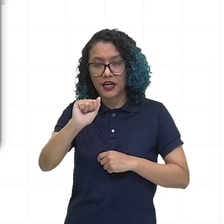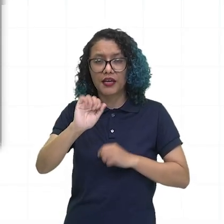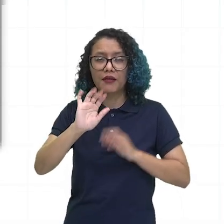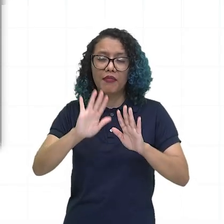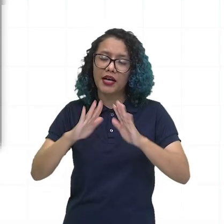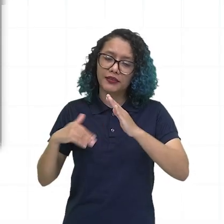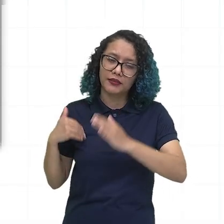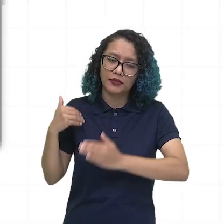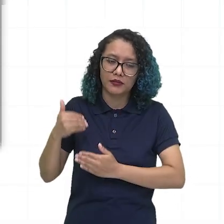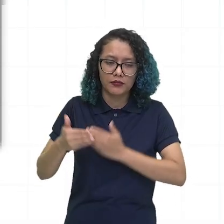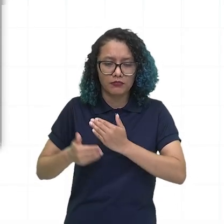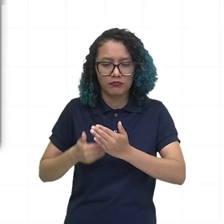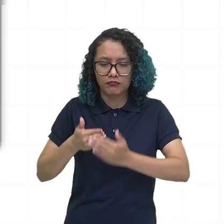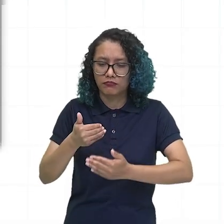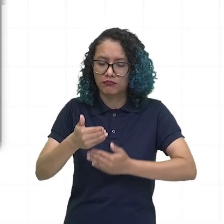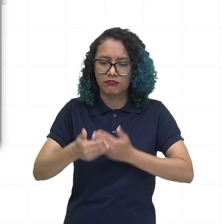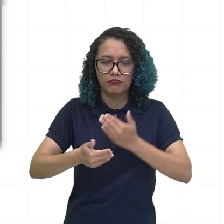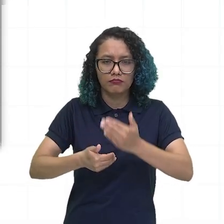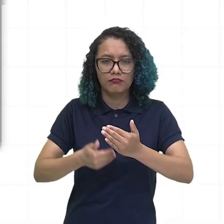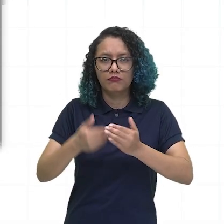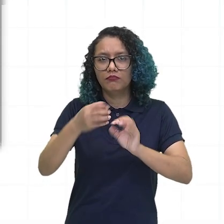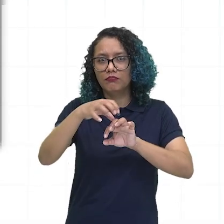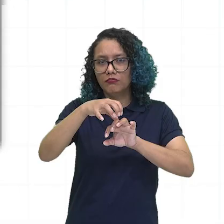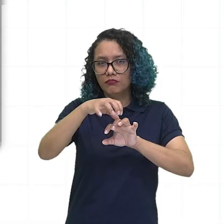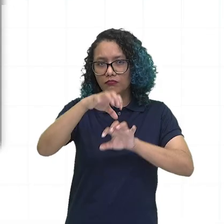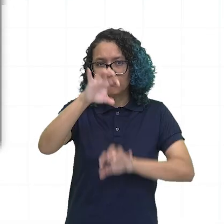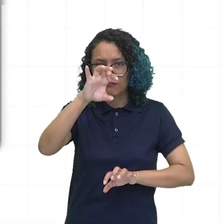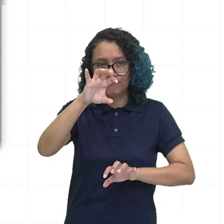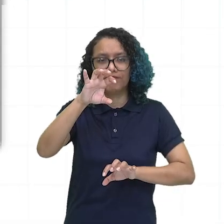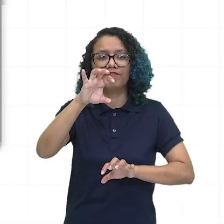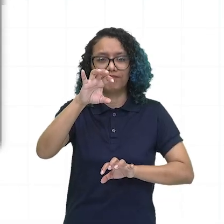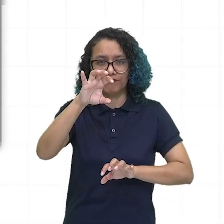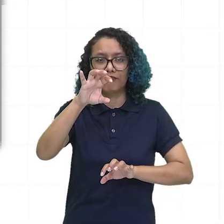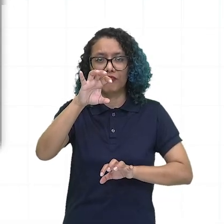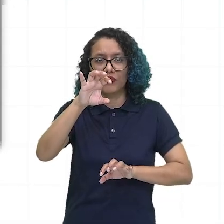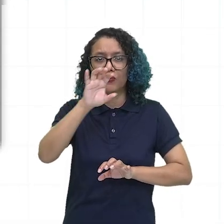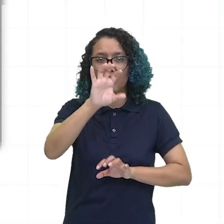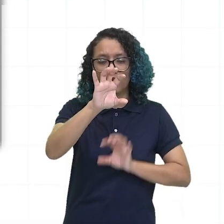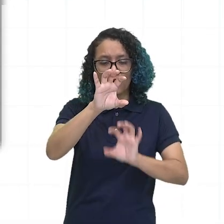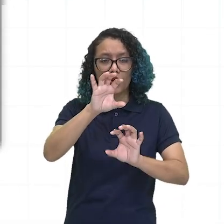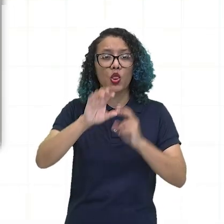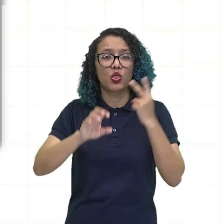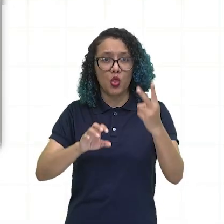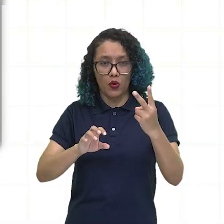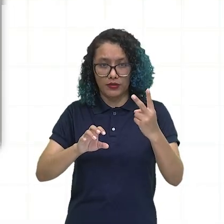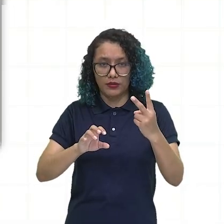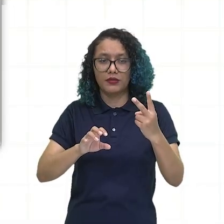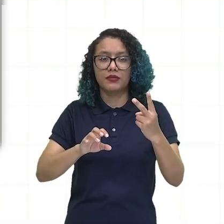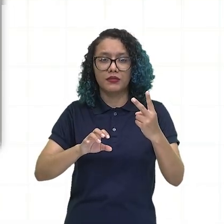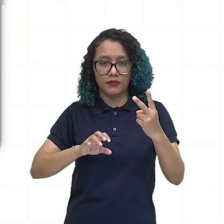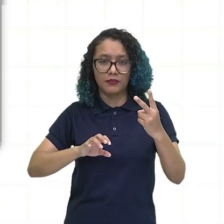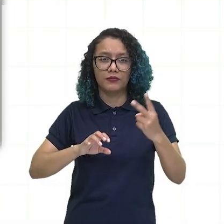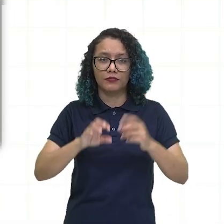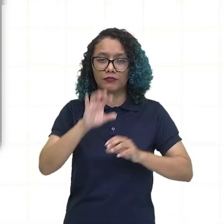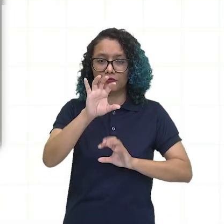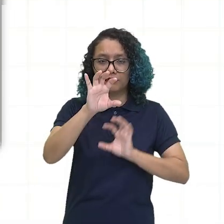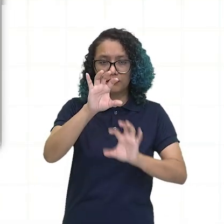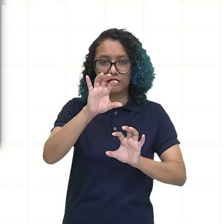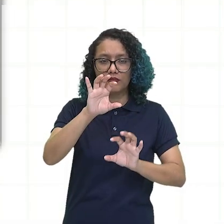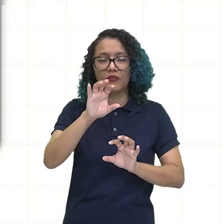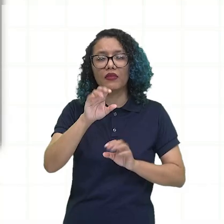do tempo, esse supercontinente se dividiu em 2 outros grandes continentes,